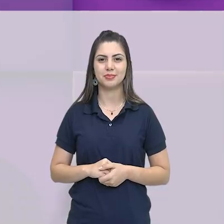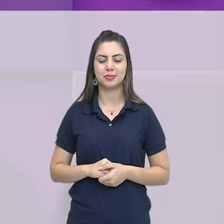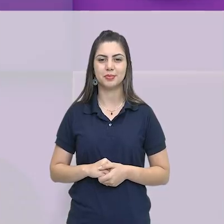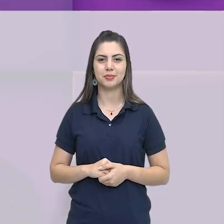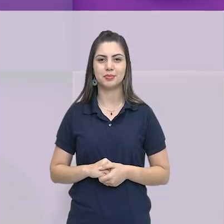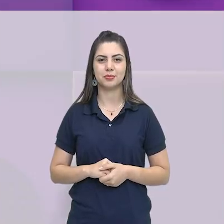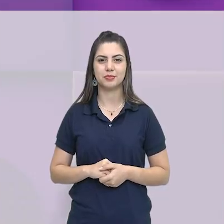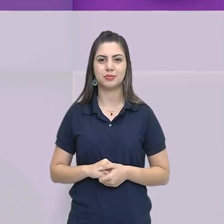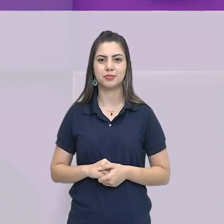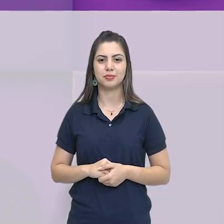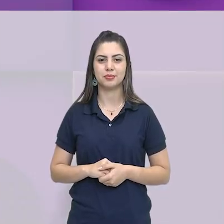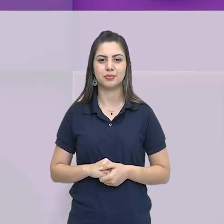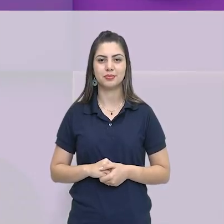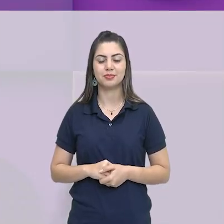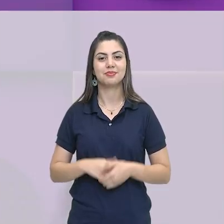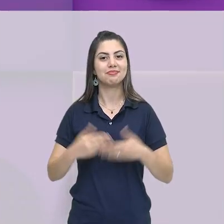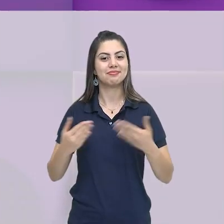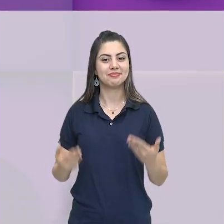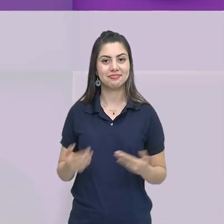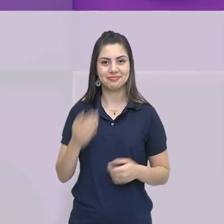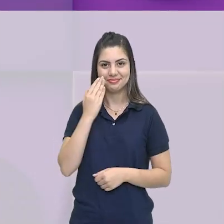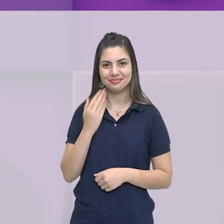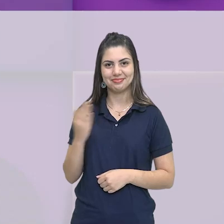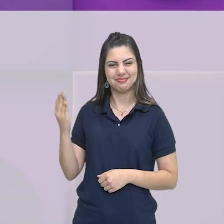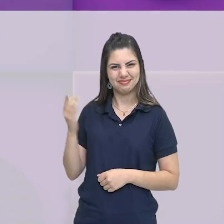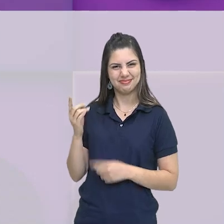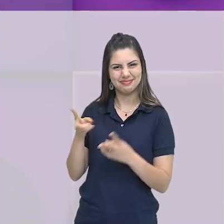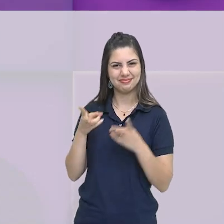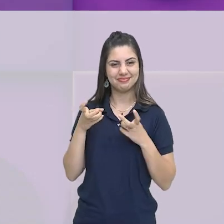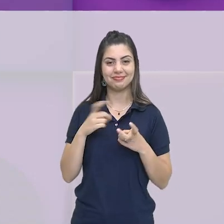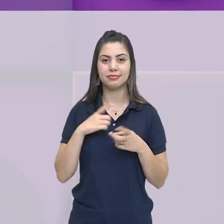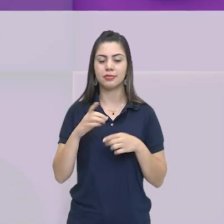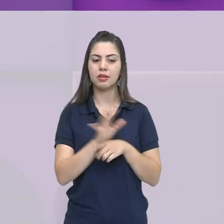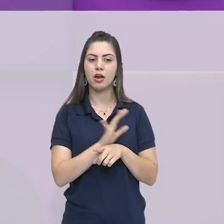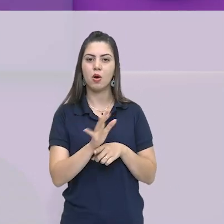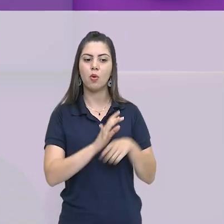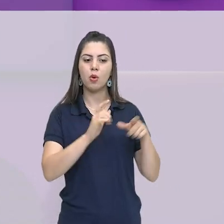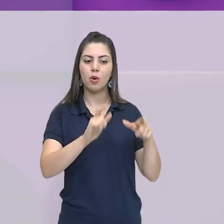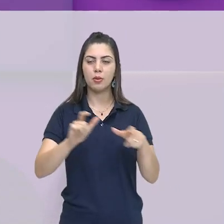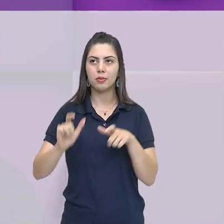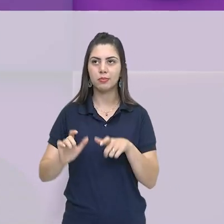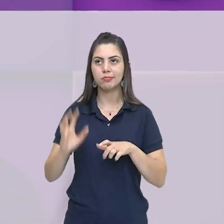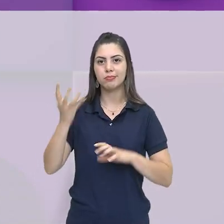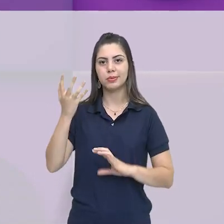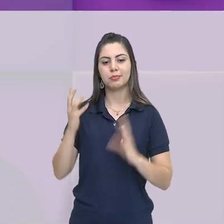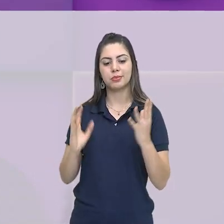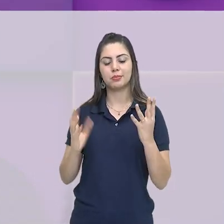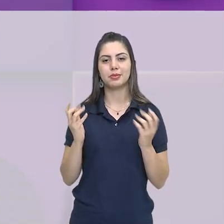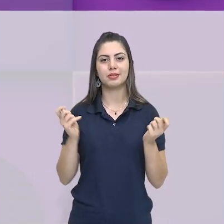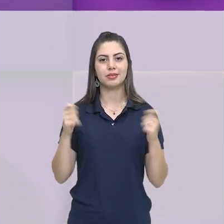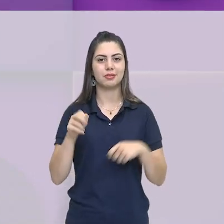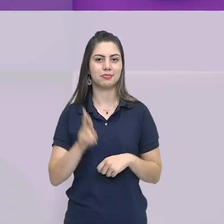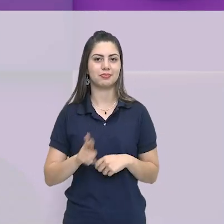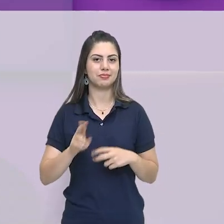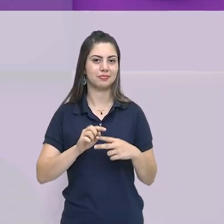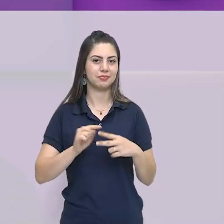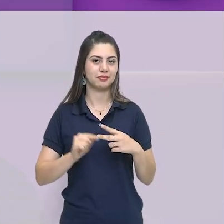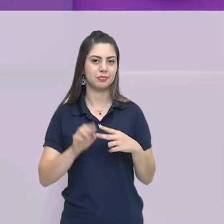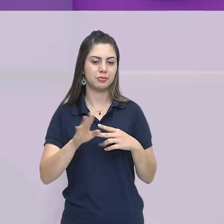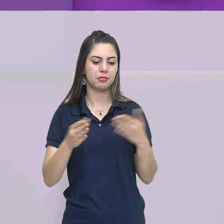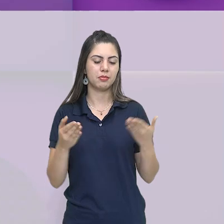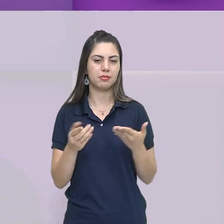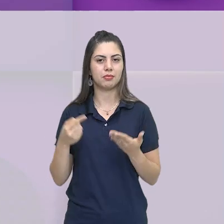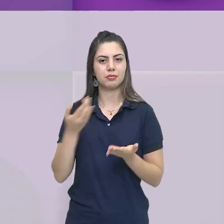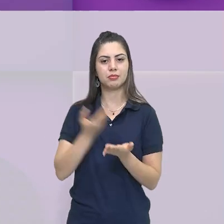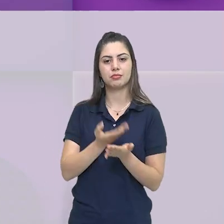Então, vocês viram aí algumas das situações onde a gente pode utilizar os ângulos. Então, hoje a gente vai aprender como